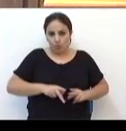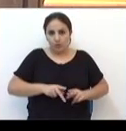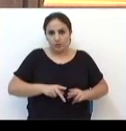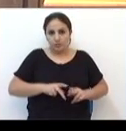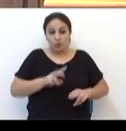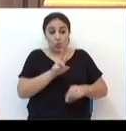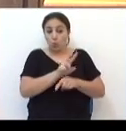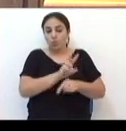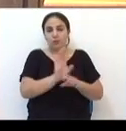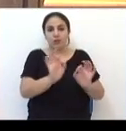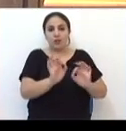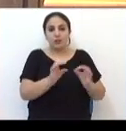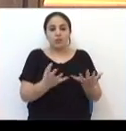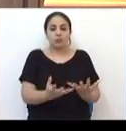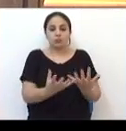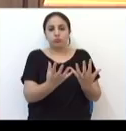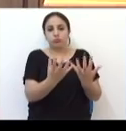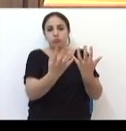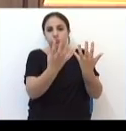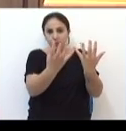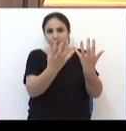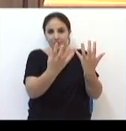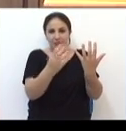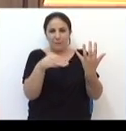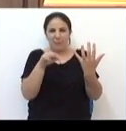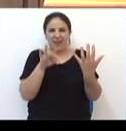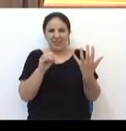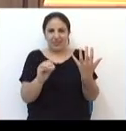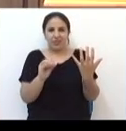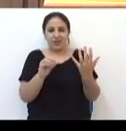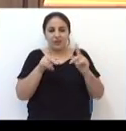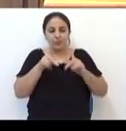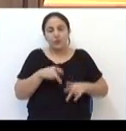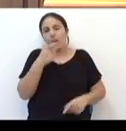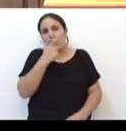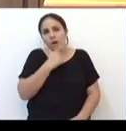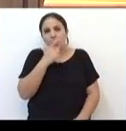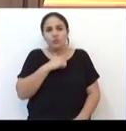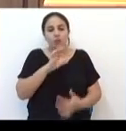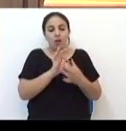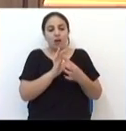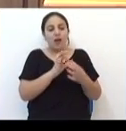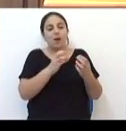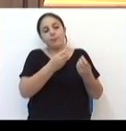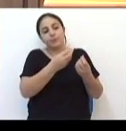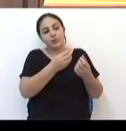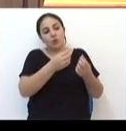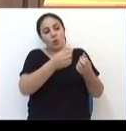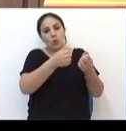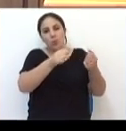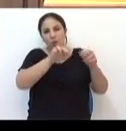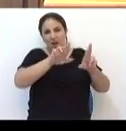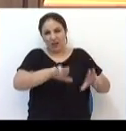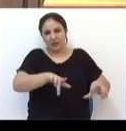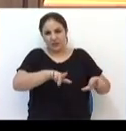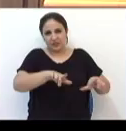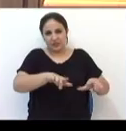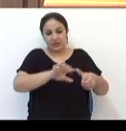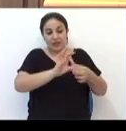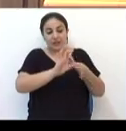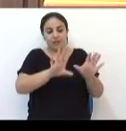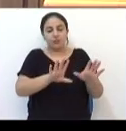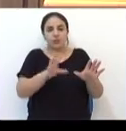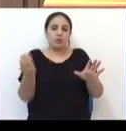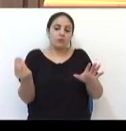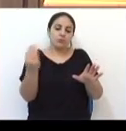acabam então criando mato. Na criação do mato, as pessoas acham que por ser um terreno baldio e ter um mato ali, ele vira um depósito de lixo, que